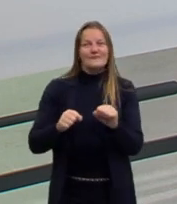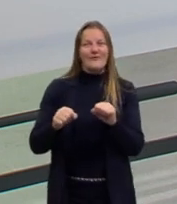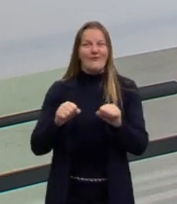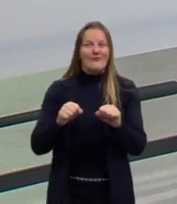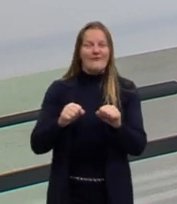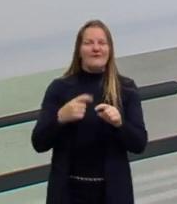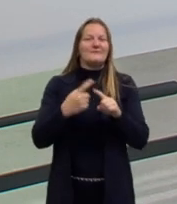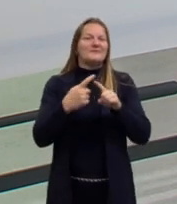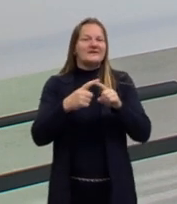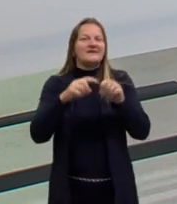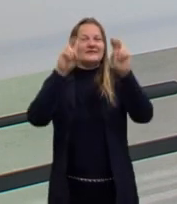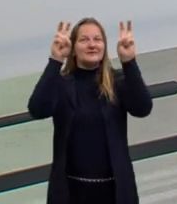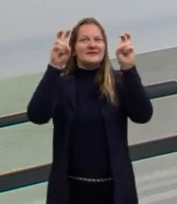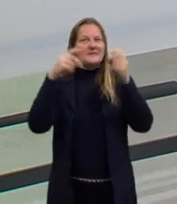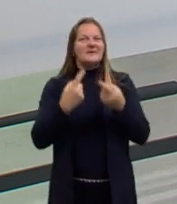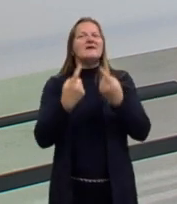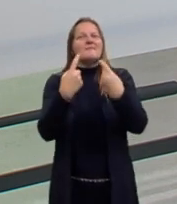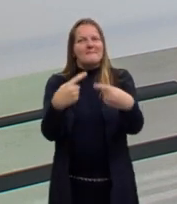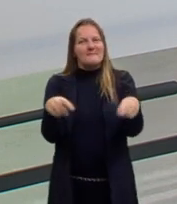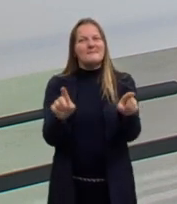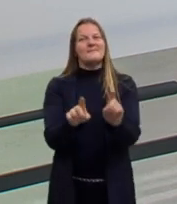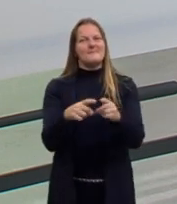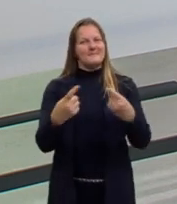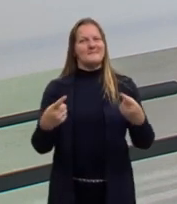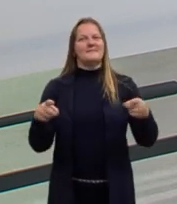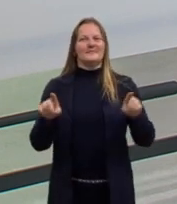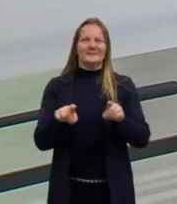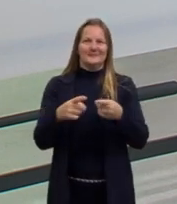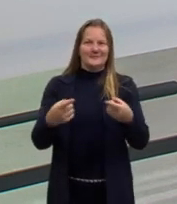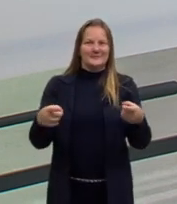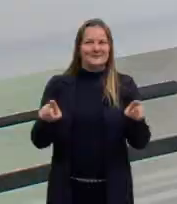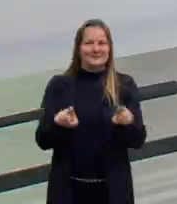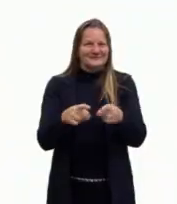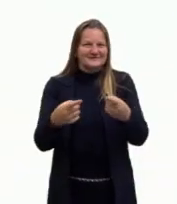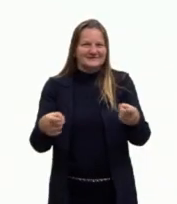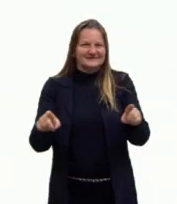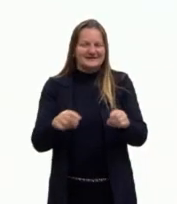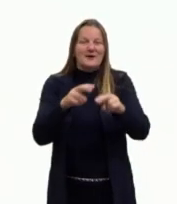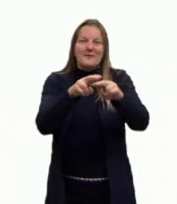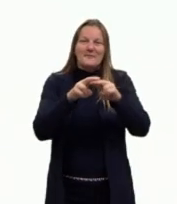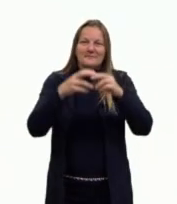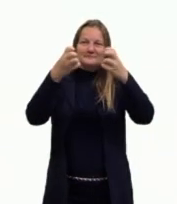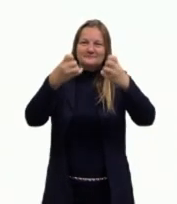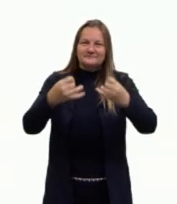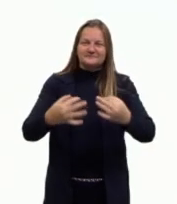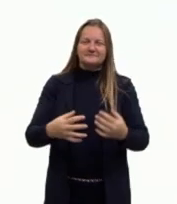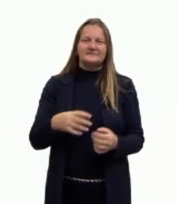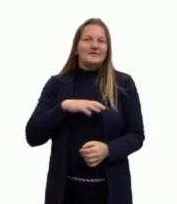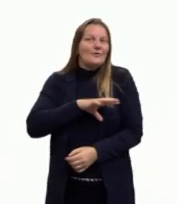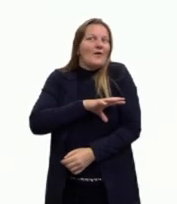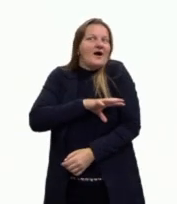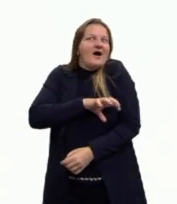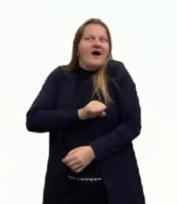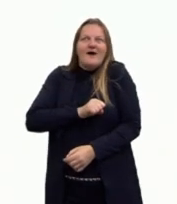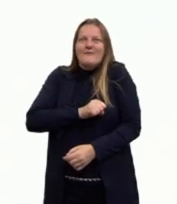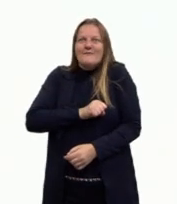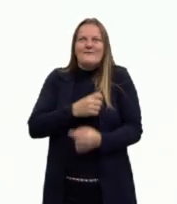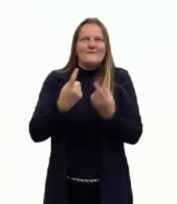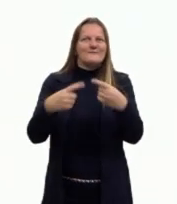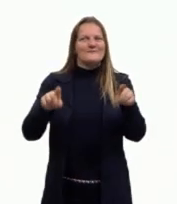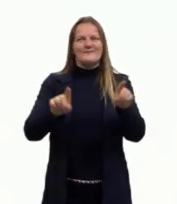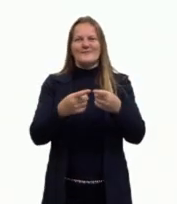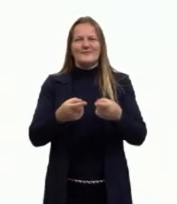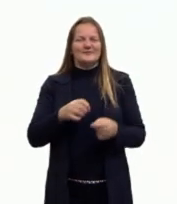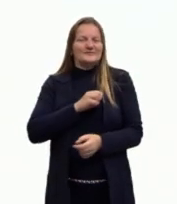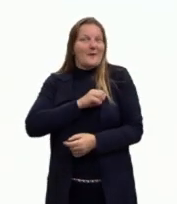vocês vamos falar obviamente né sobre música que é uma coisa que eu amo de paixão né